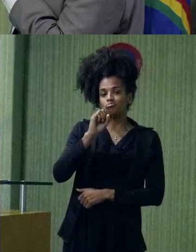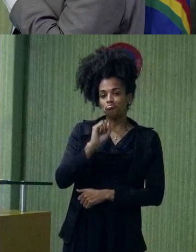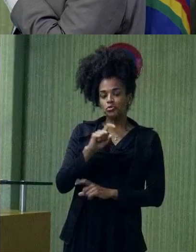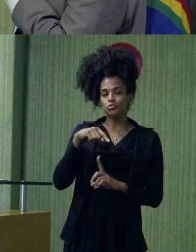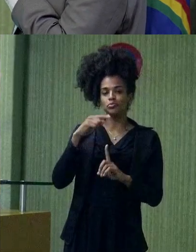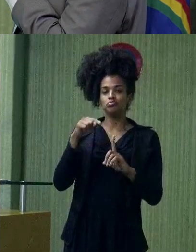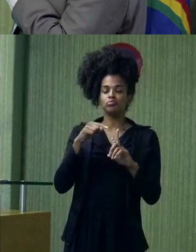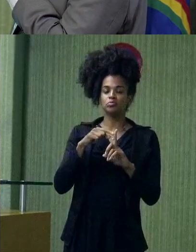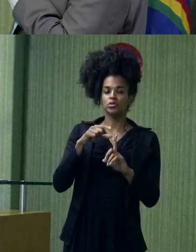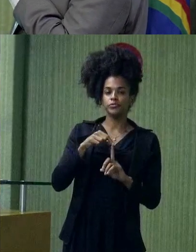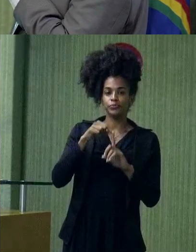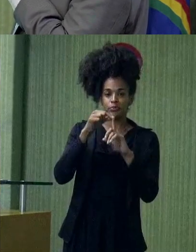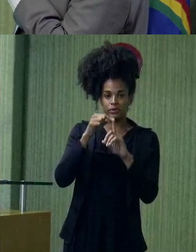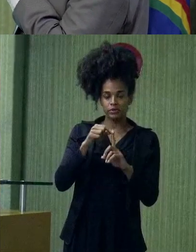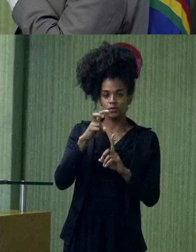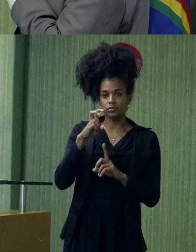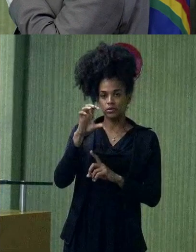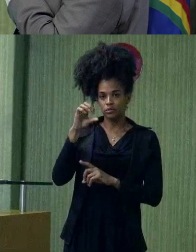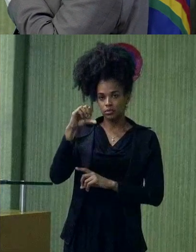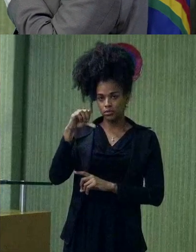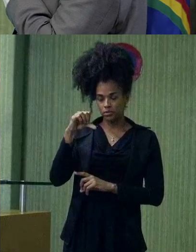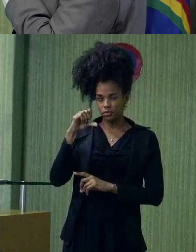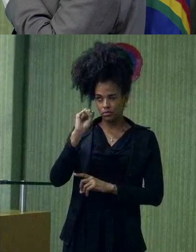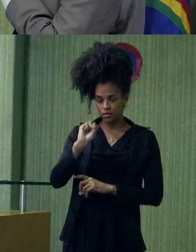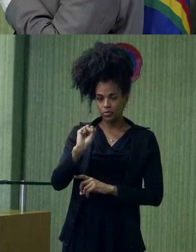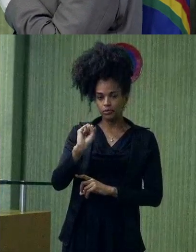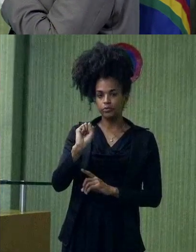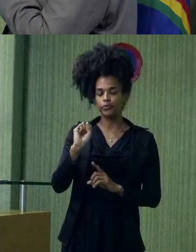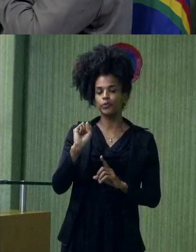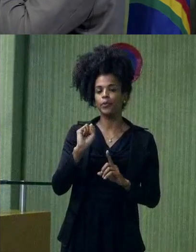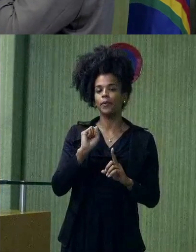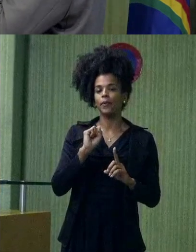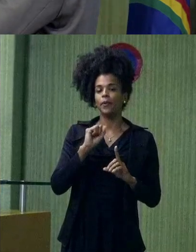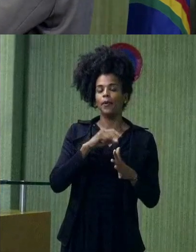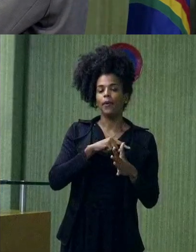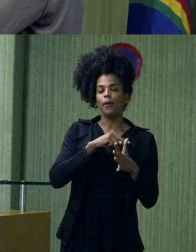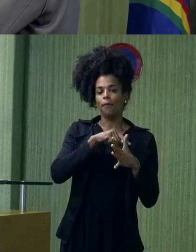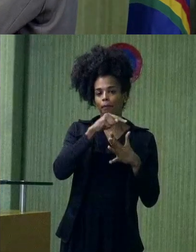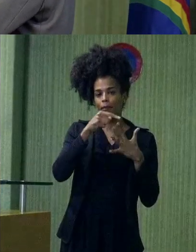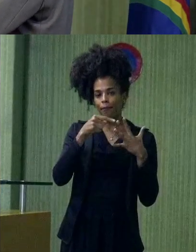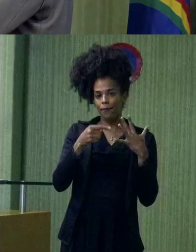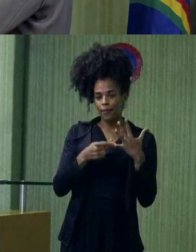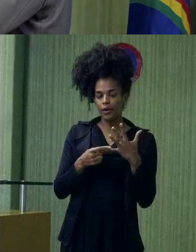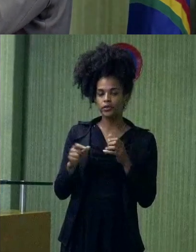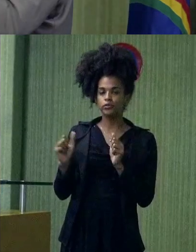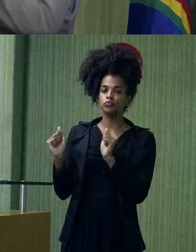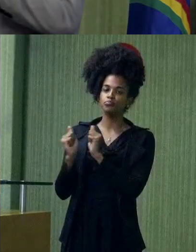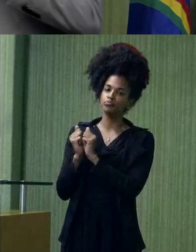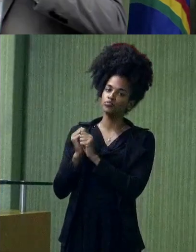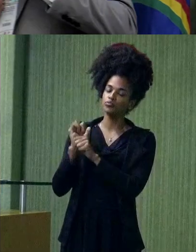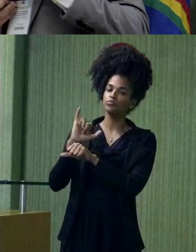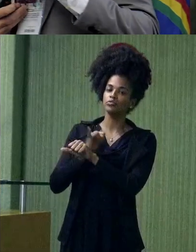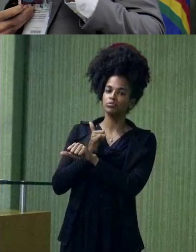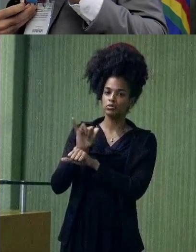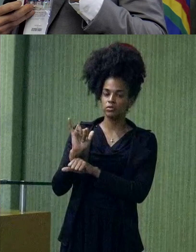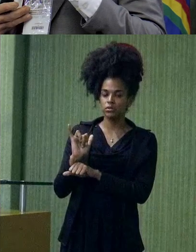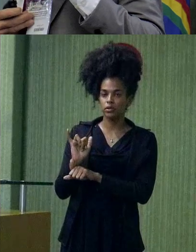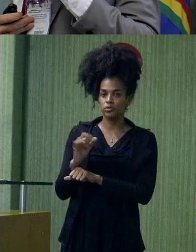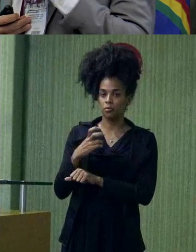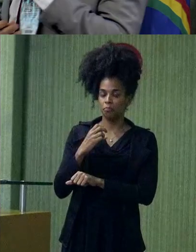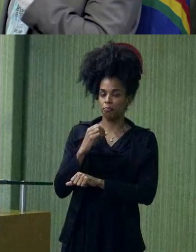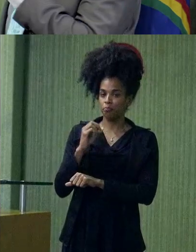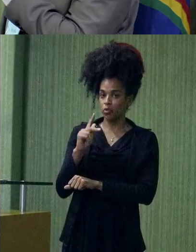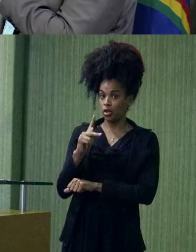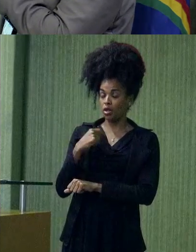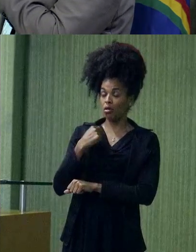principais 58 metas acompanhadas das respectivas estratégias tá veja eu tenho dificuldade e aí é uma